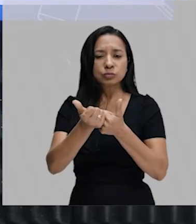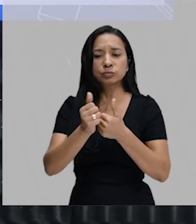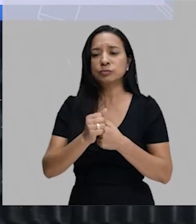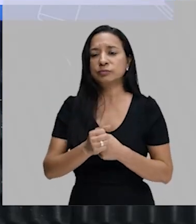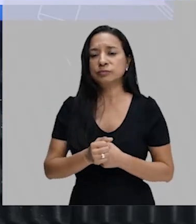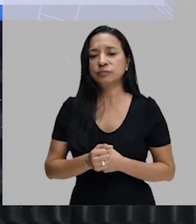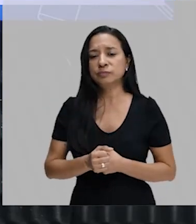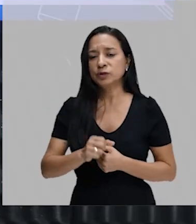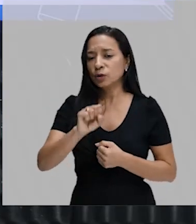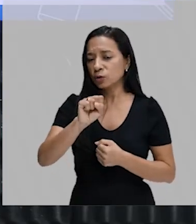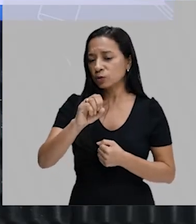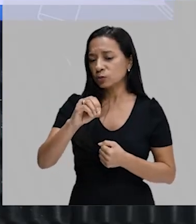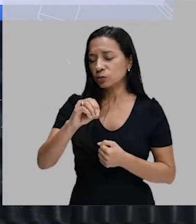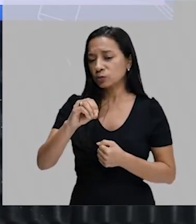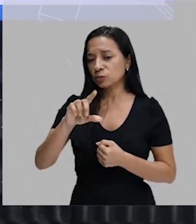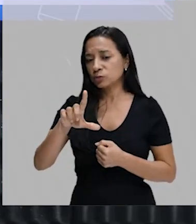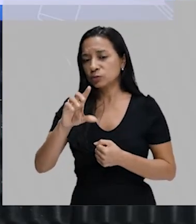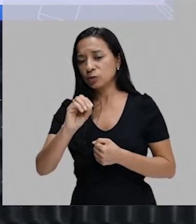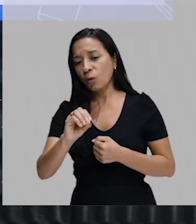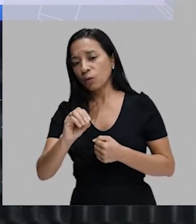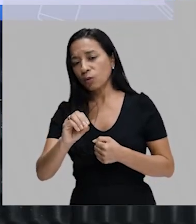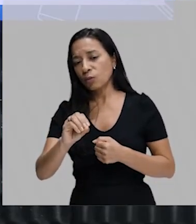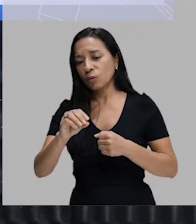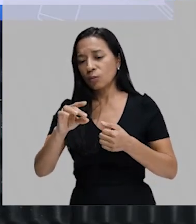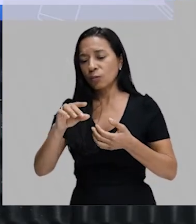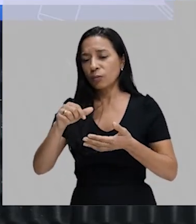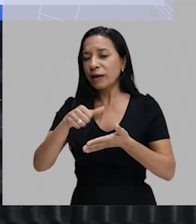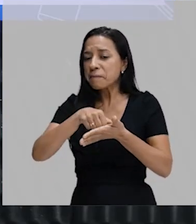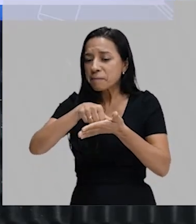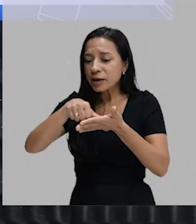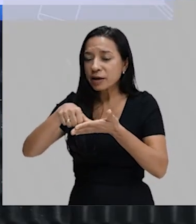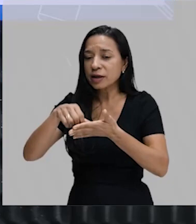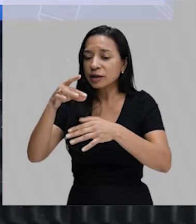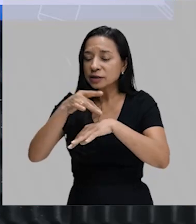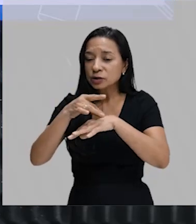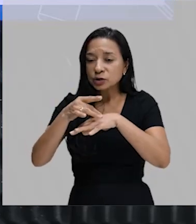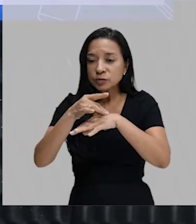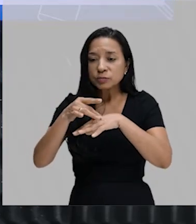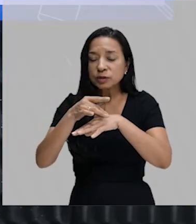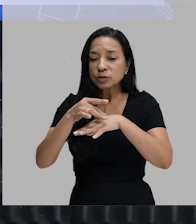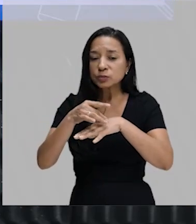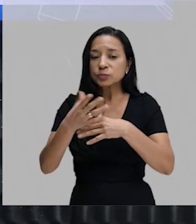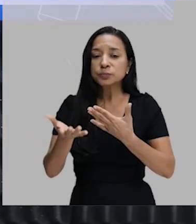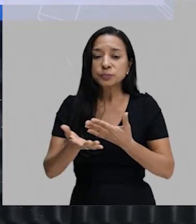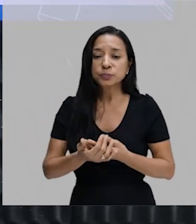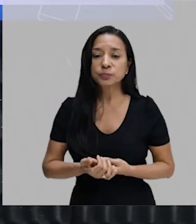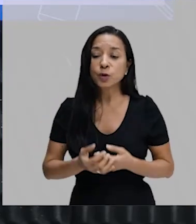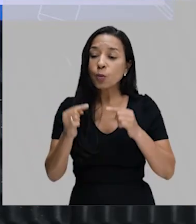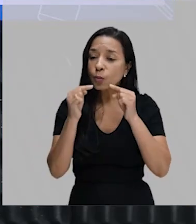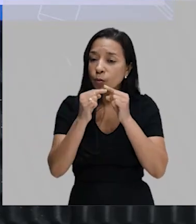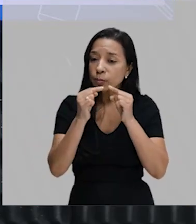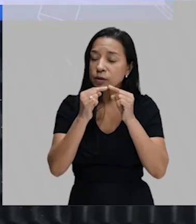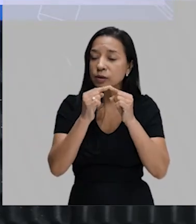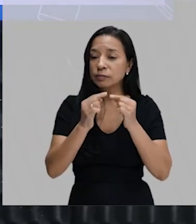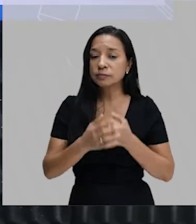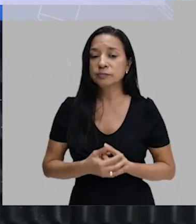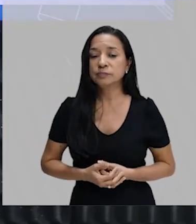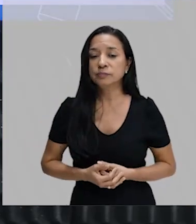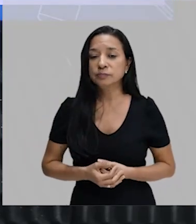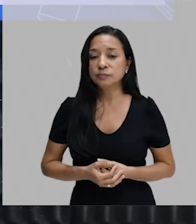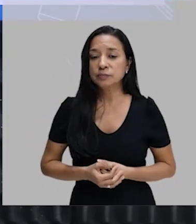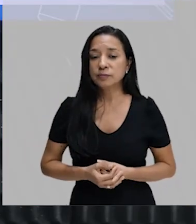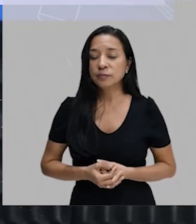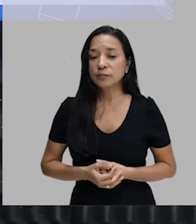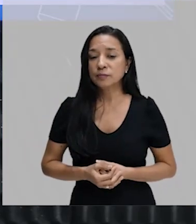solo vivemos para el trabajo. Nosotras solo vivíamos para el